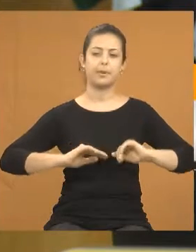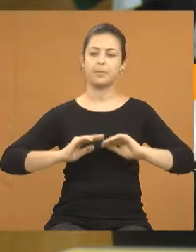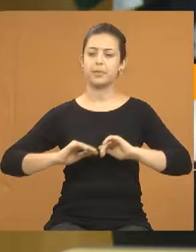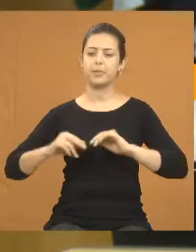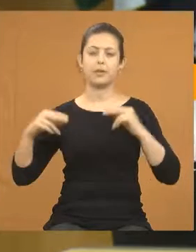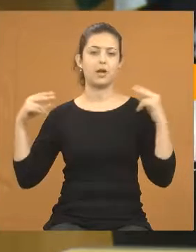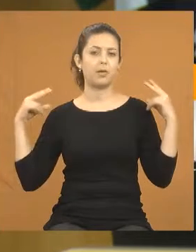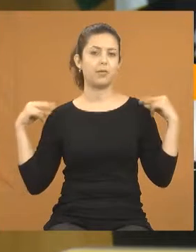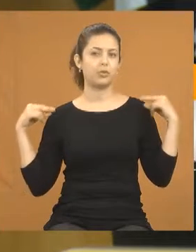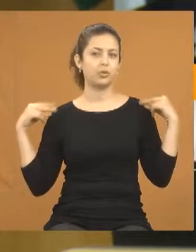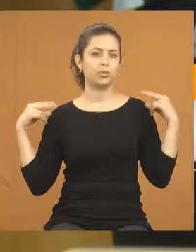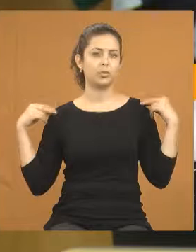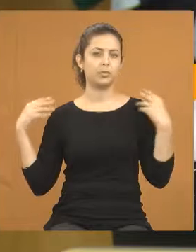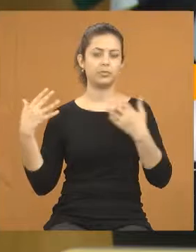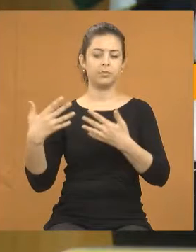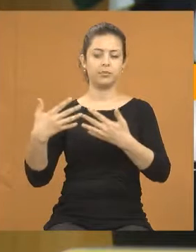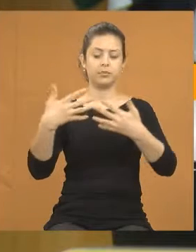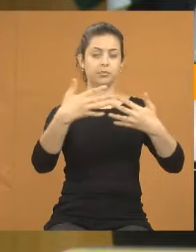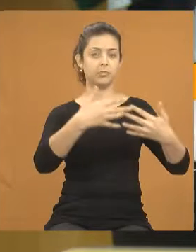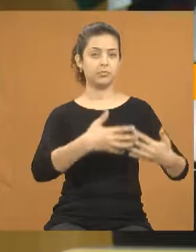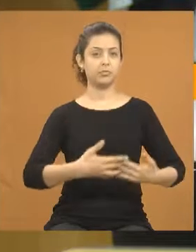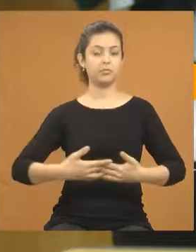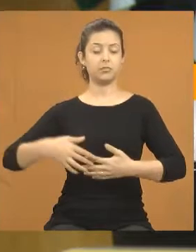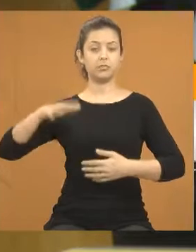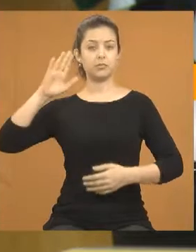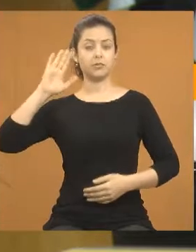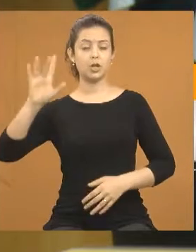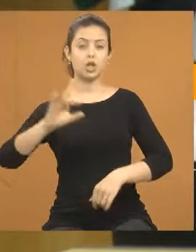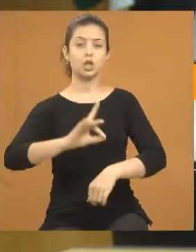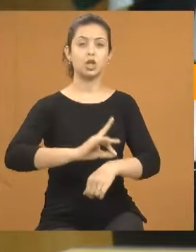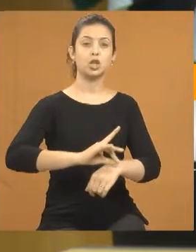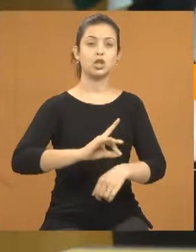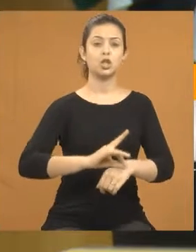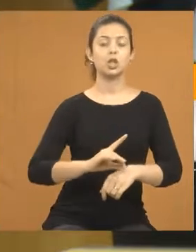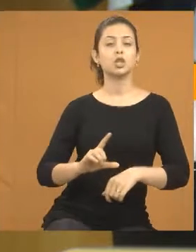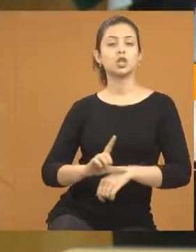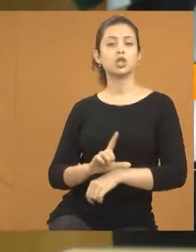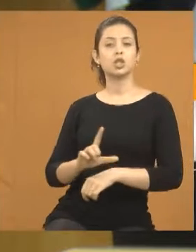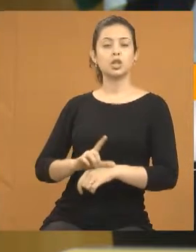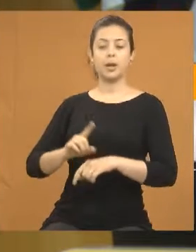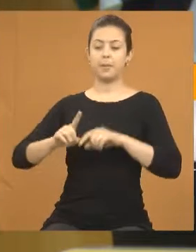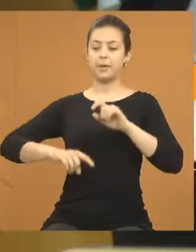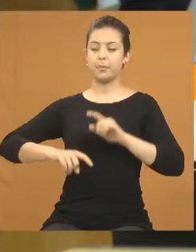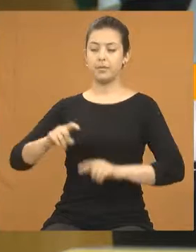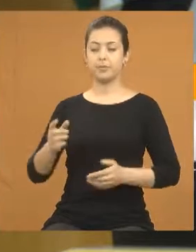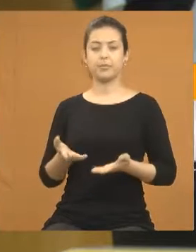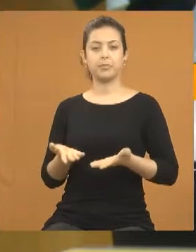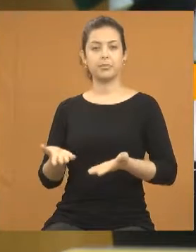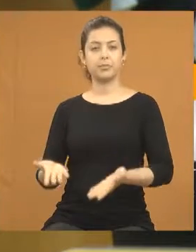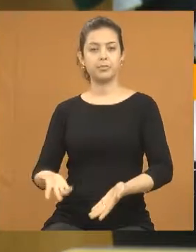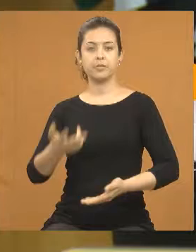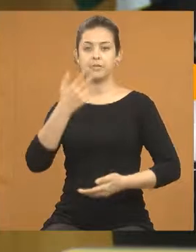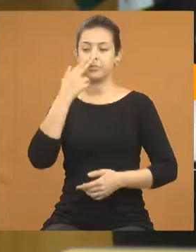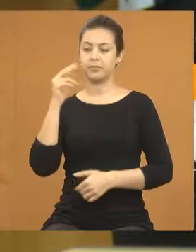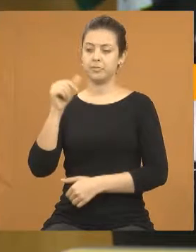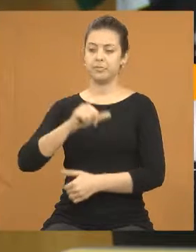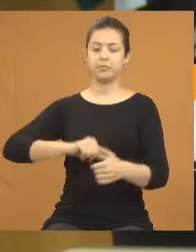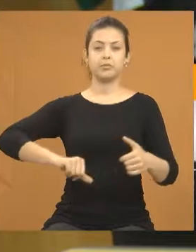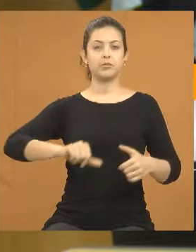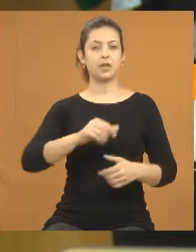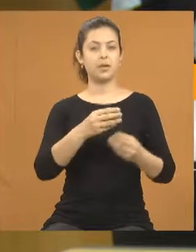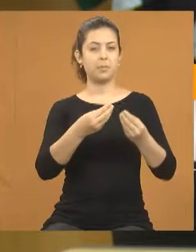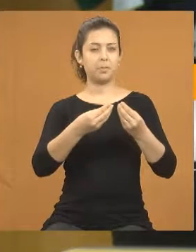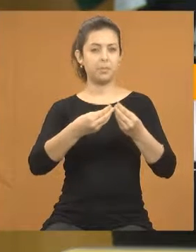motoristas de caminhões, principalmente os donos de depósito, que a gente acha que com essa mudança vai